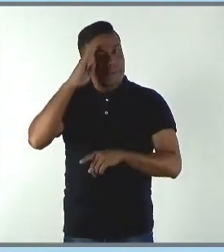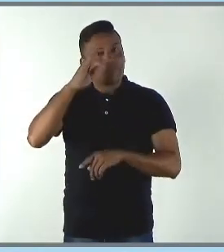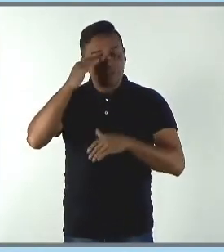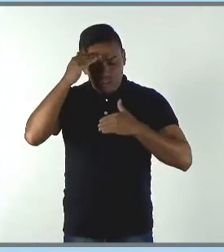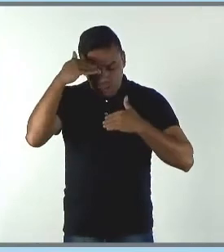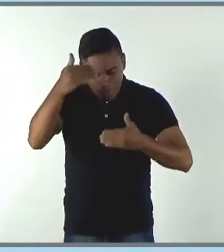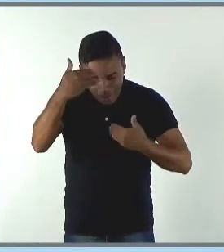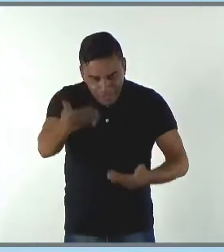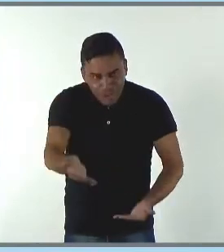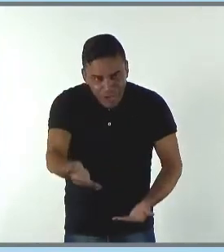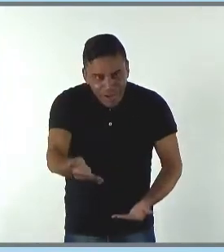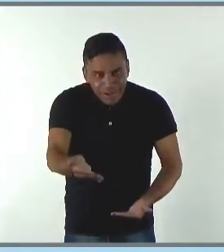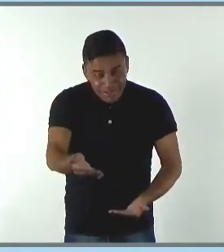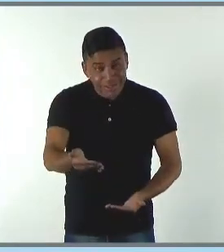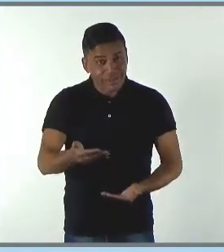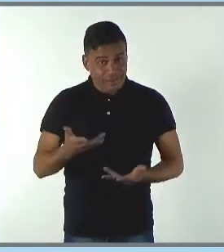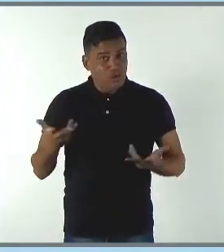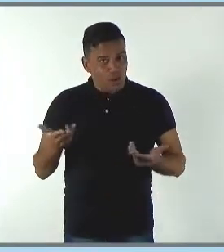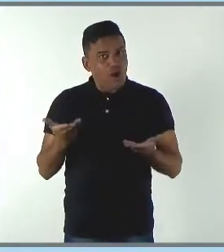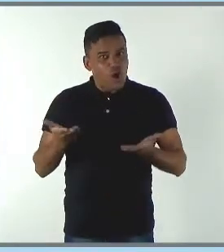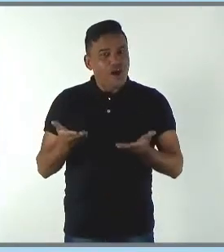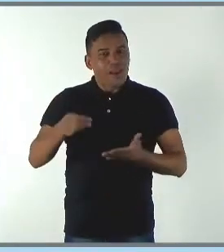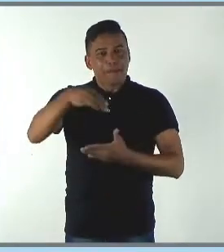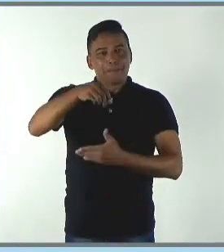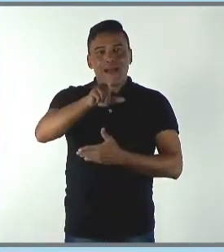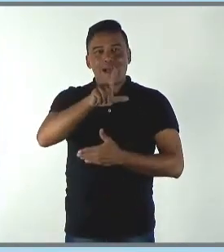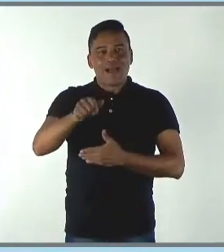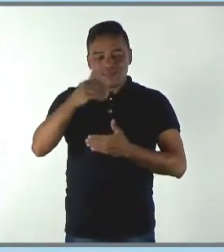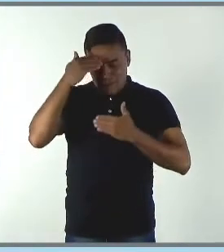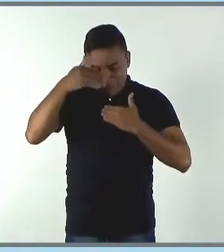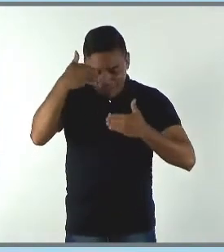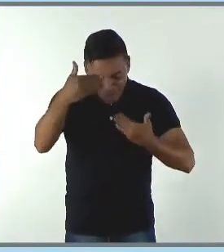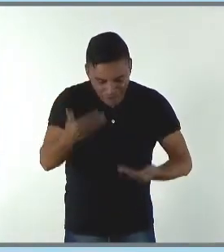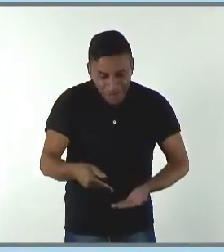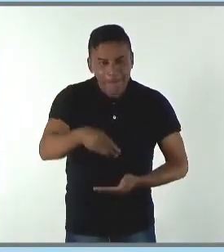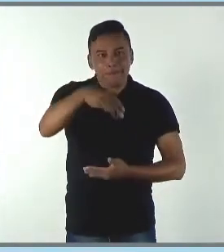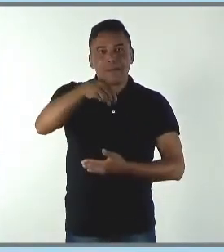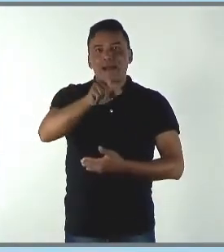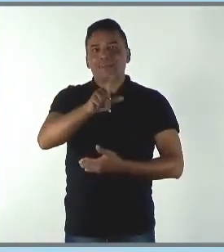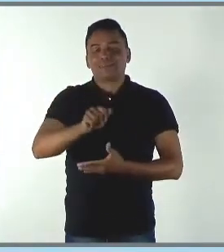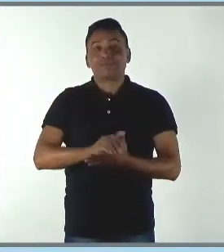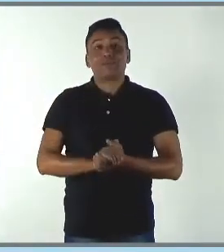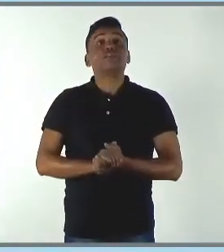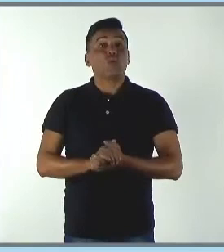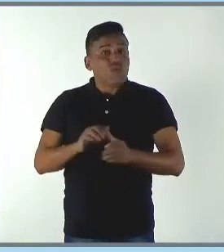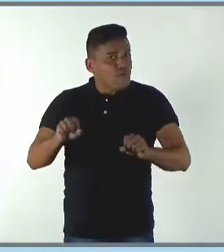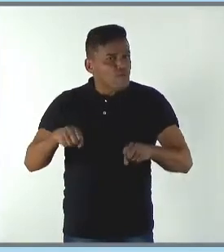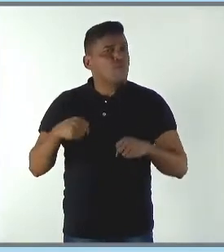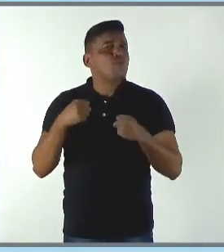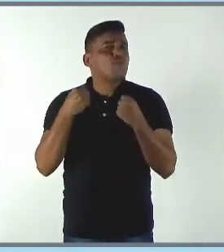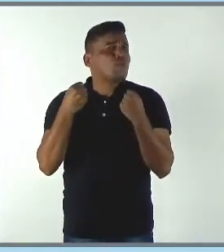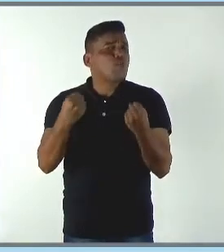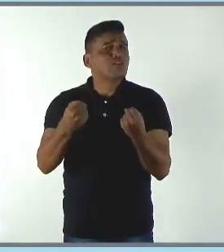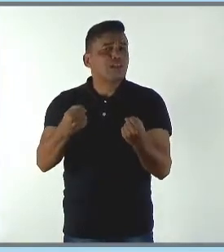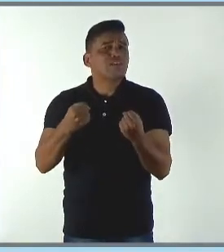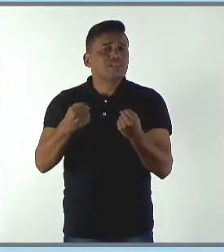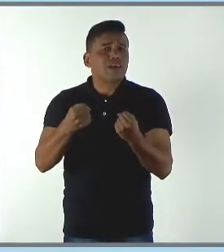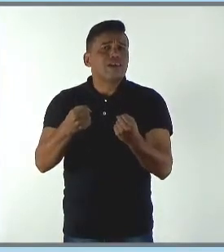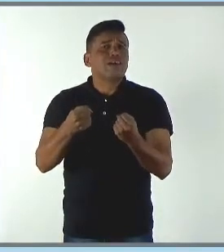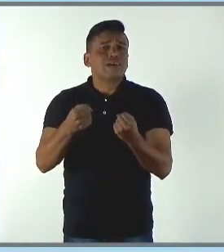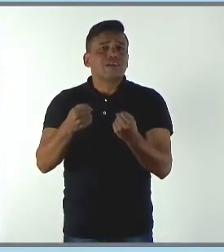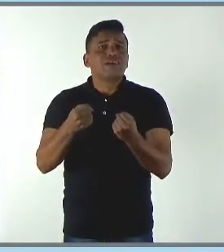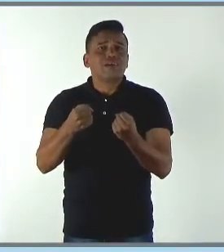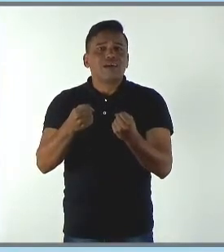Como a gente está Exato. fazendo aqui. Isso é importante, sim, né? Para fortalecer essas teias do campo do livro,